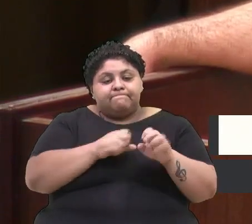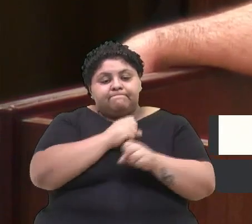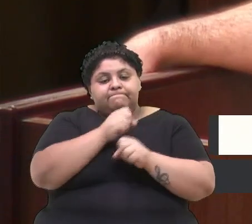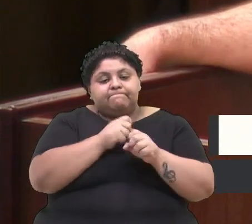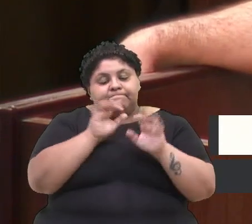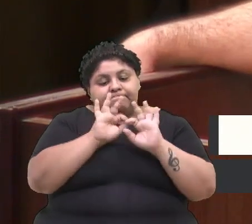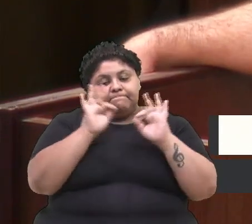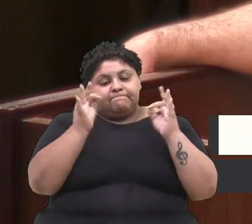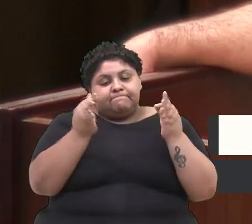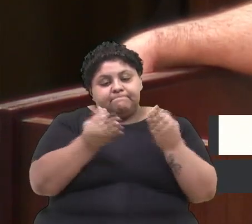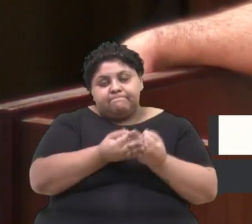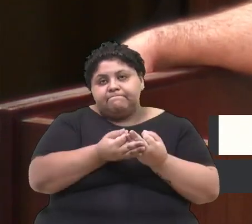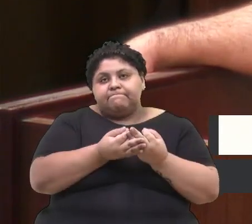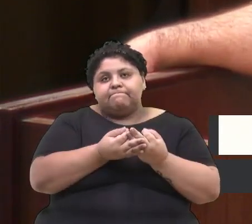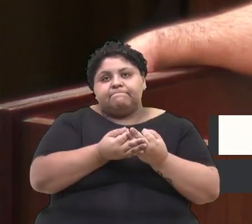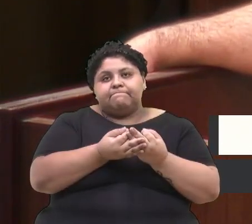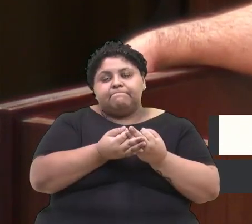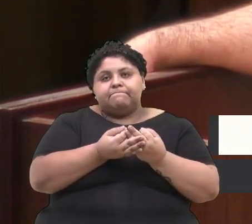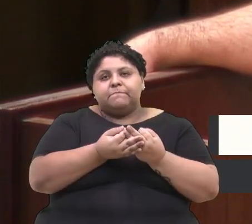em paz.